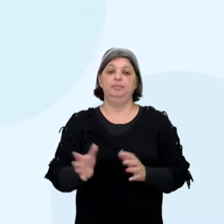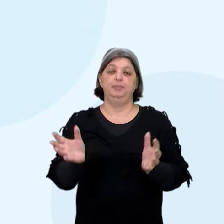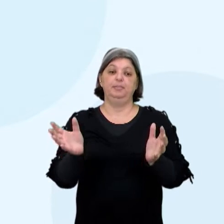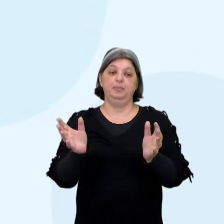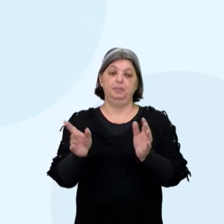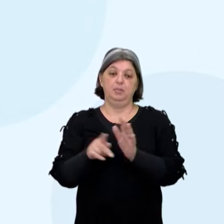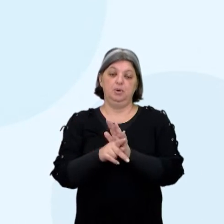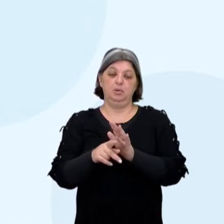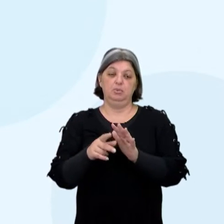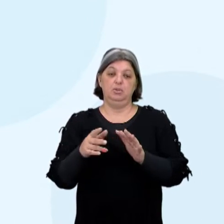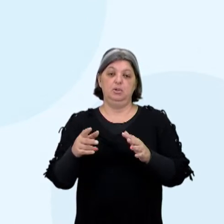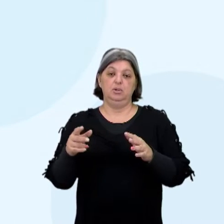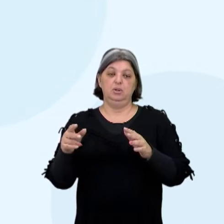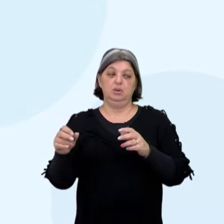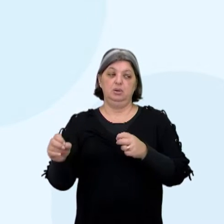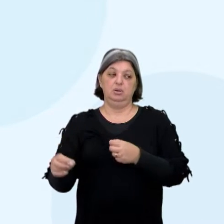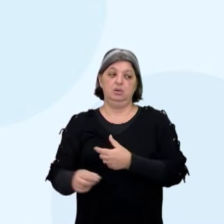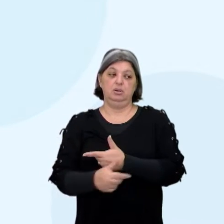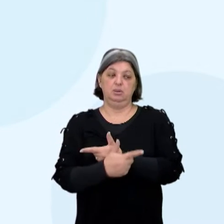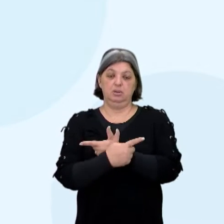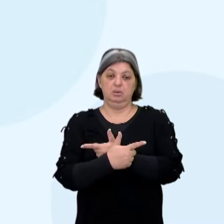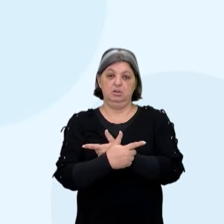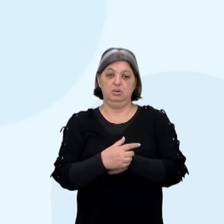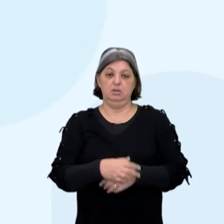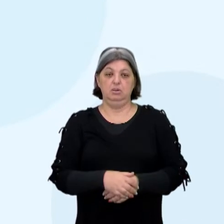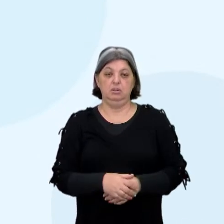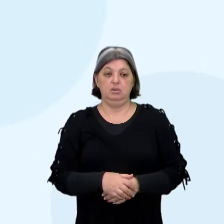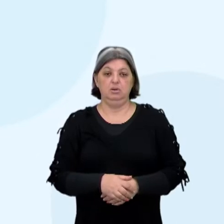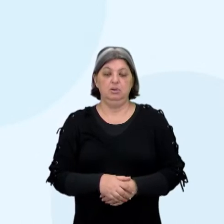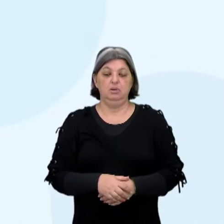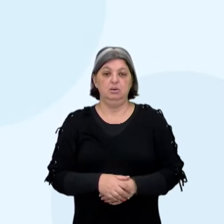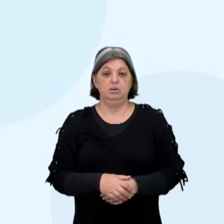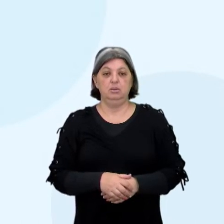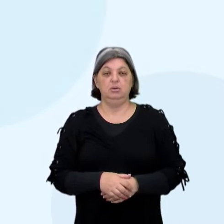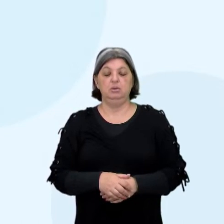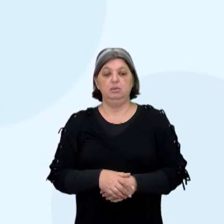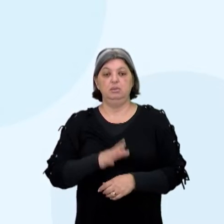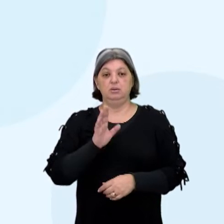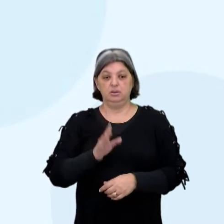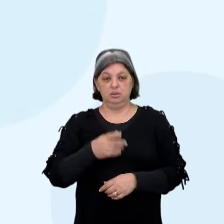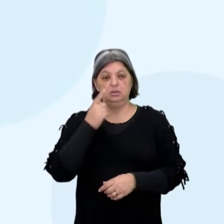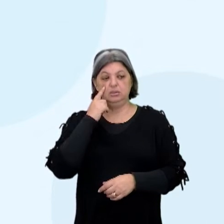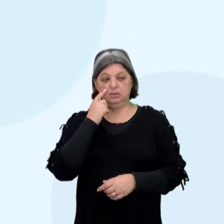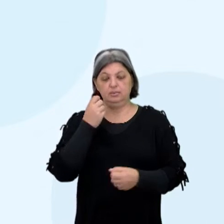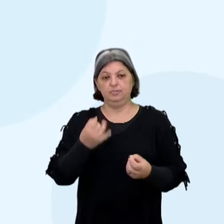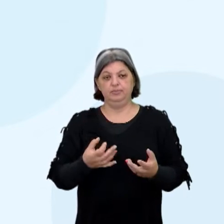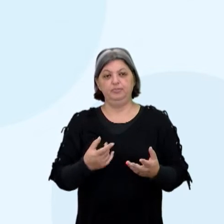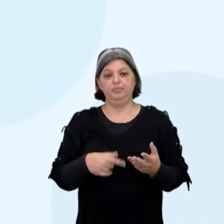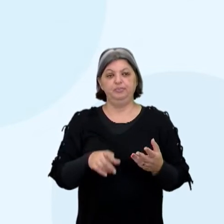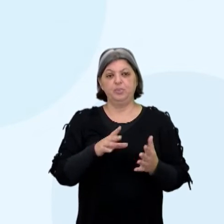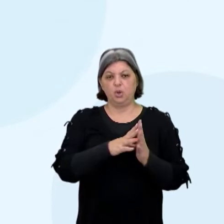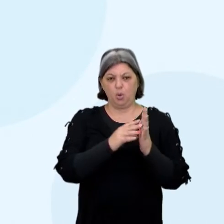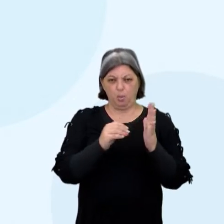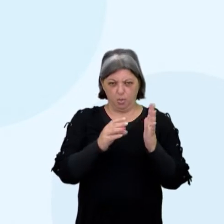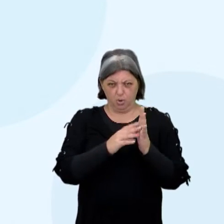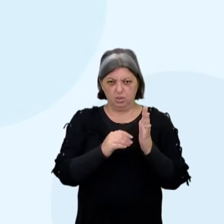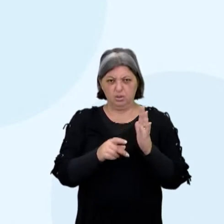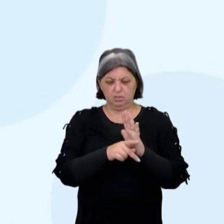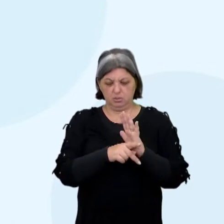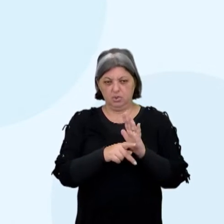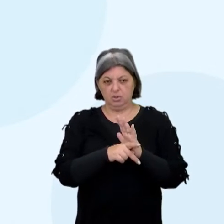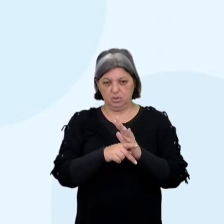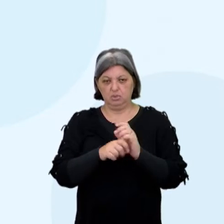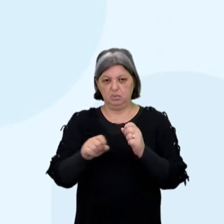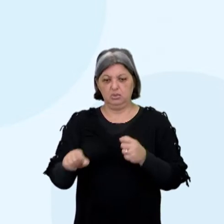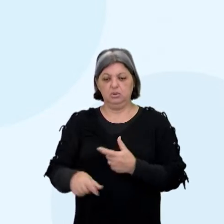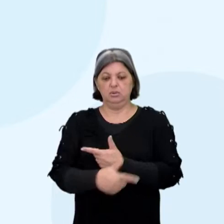grau. E aí na sua formação básica, certamente o professor já falou, fez um modelinho lá de função do primeiro grau. Qual que